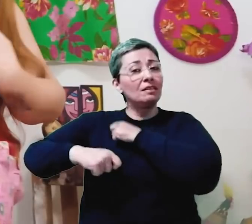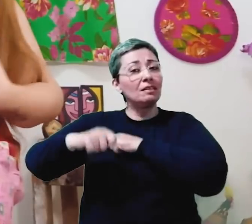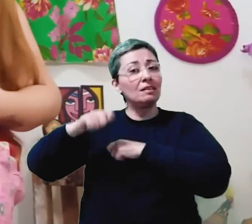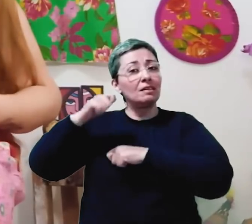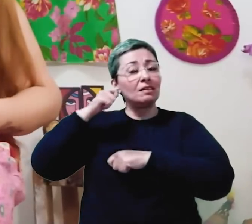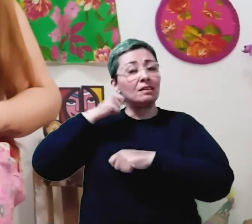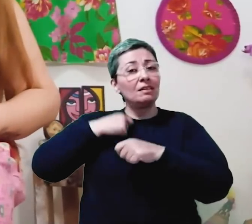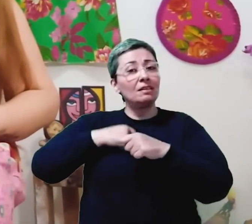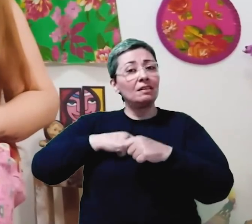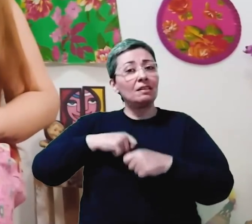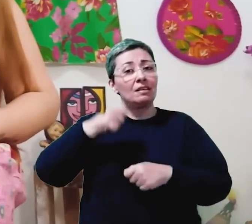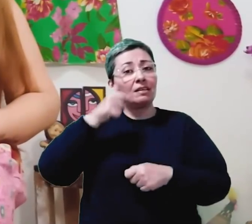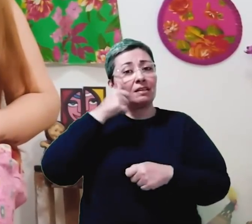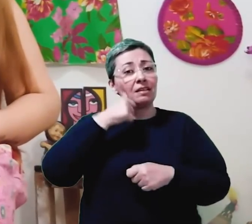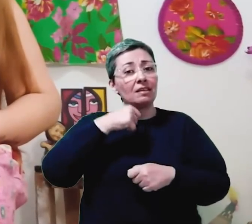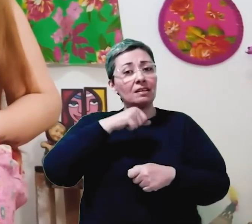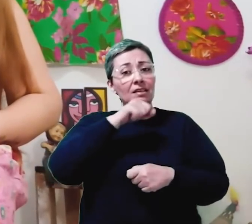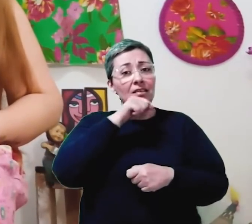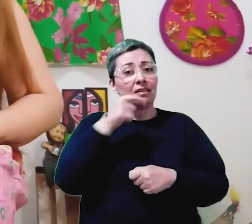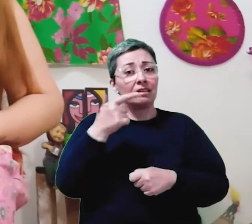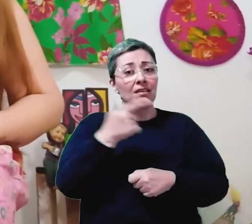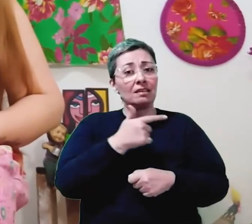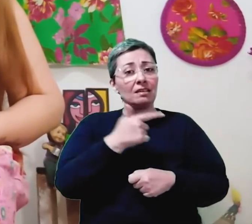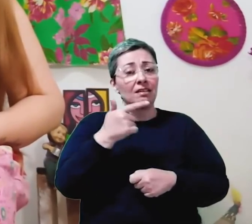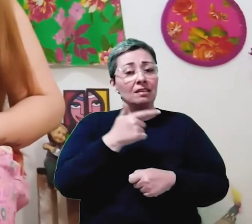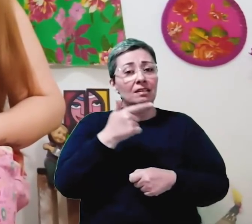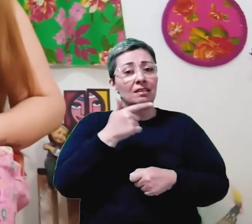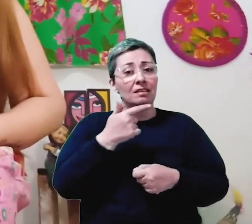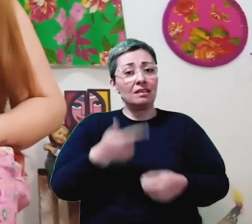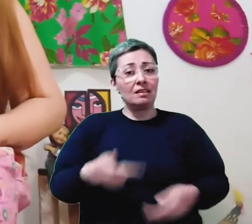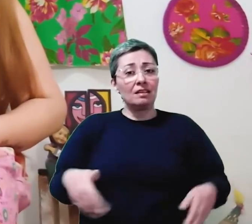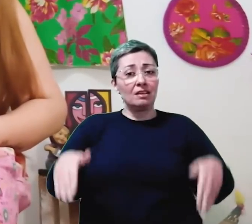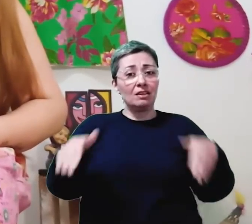penteava, minha madrasta me